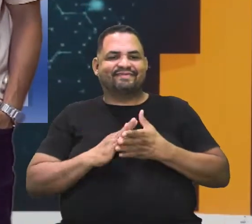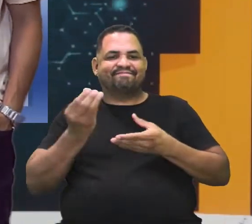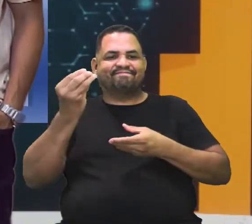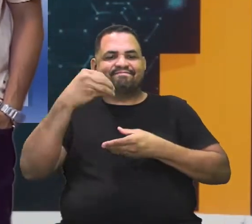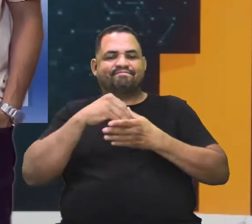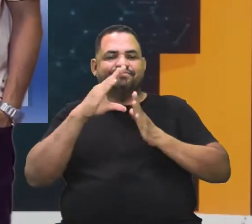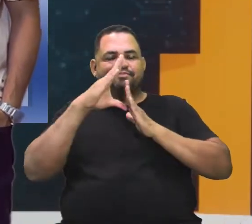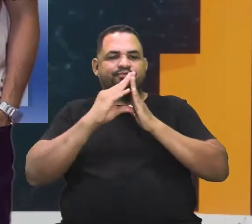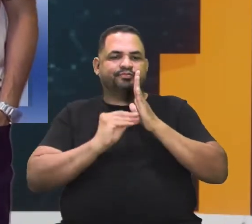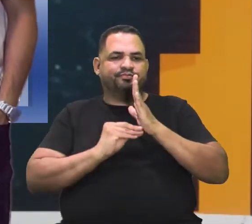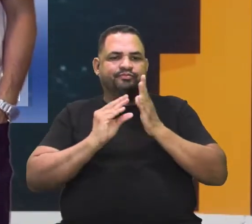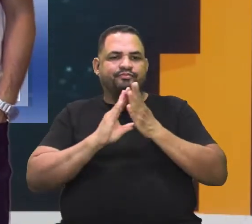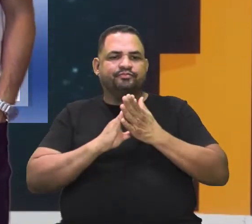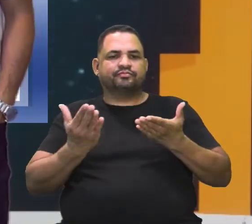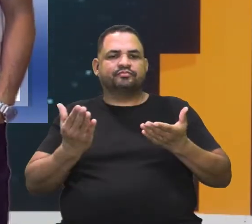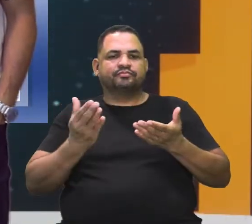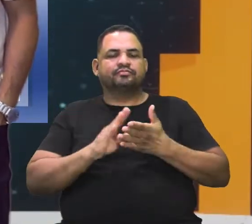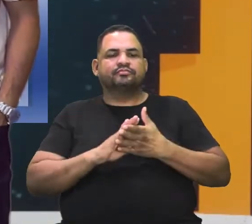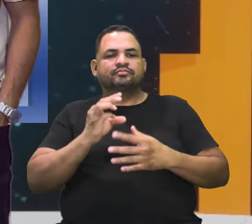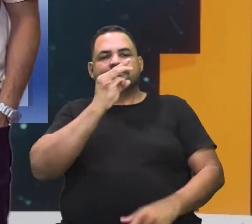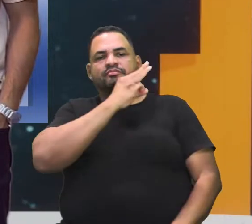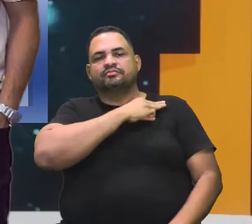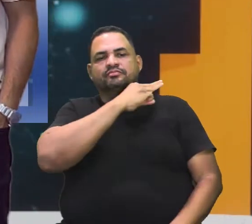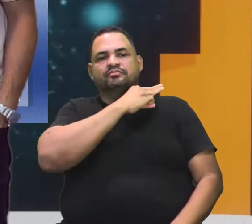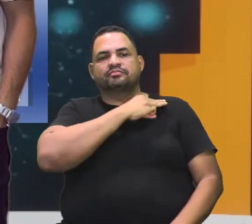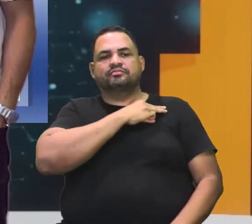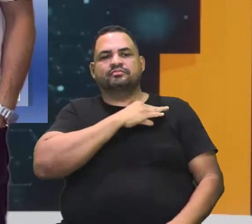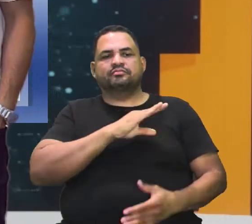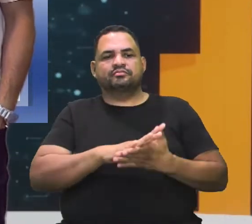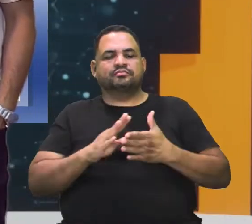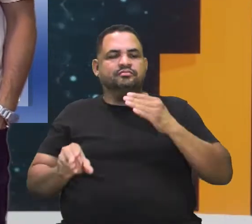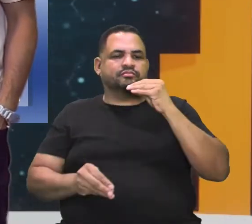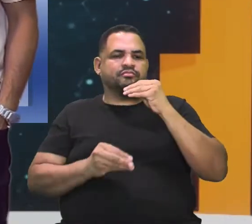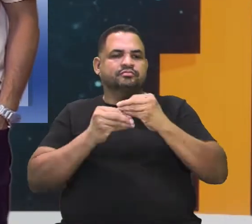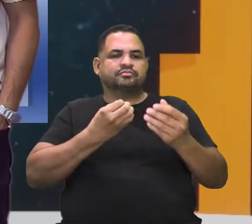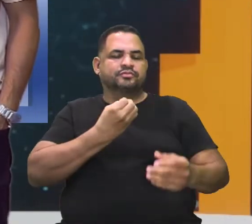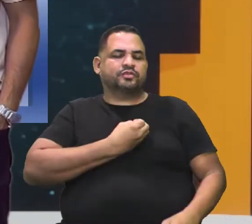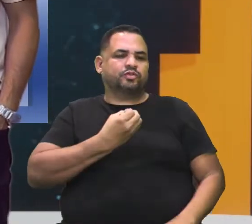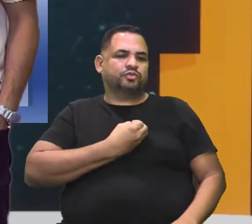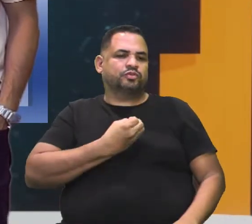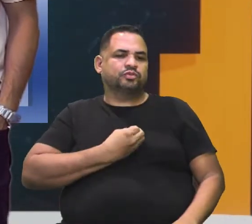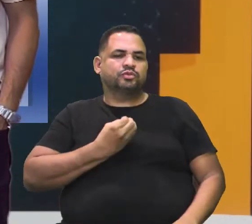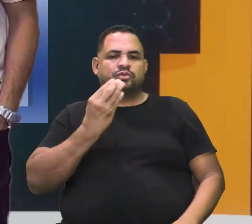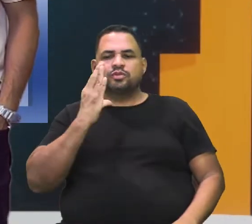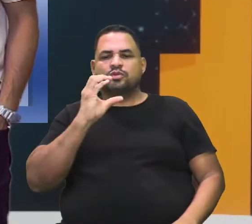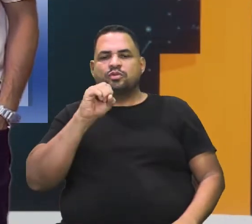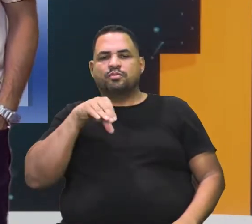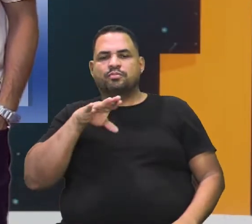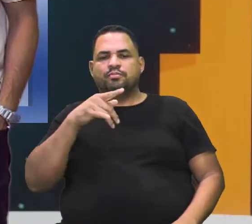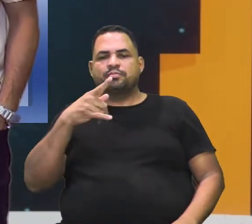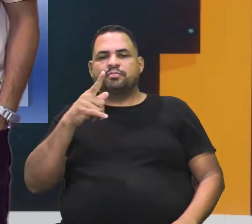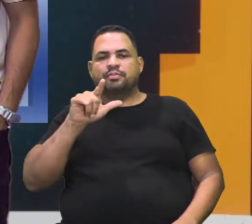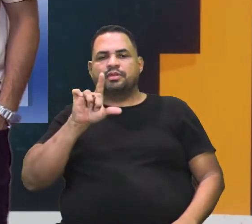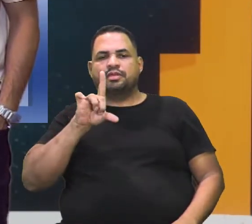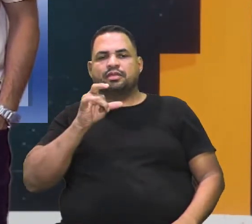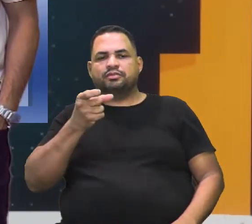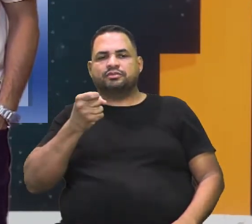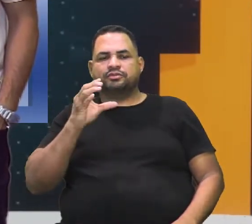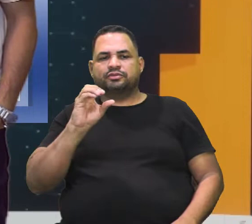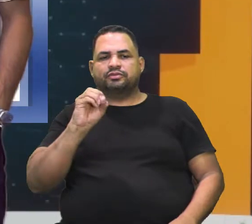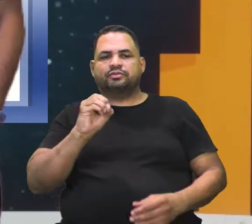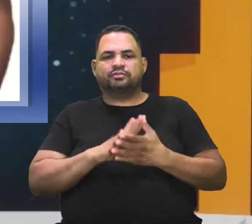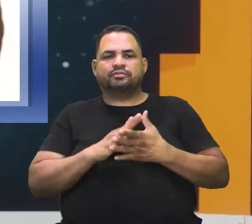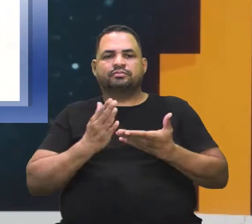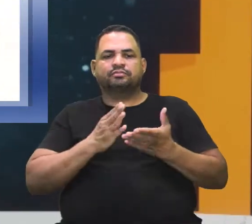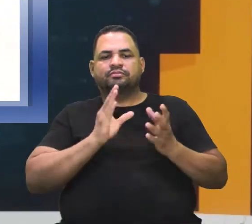do conteúdo, né, do componente curricular do terceirão, é incluso os números complexos. E aí a gente vai mostrar para vocês, como sempre,